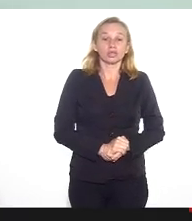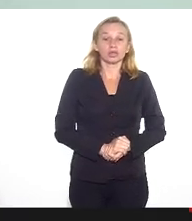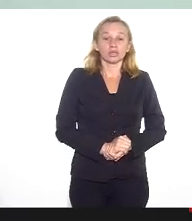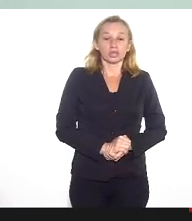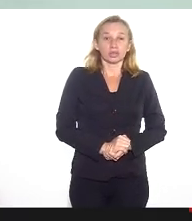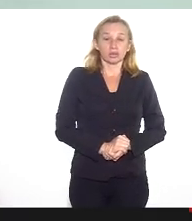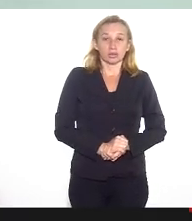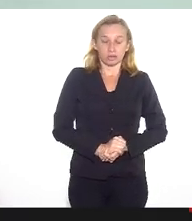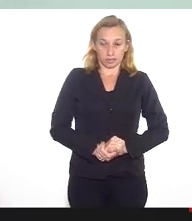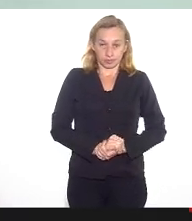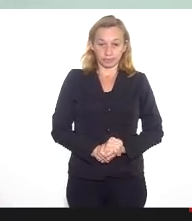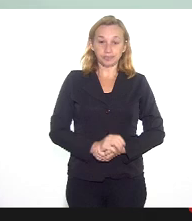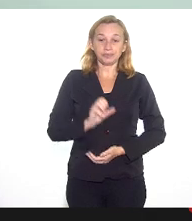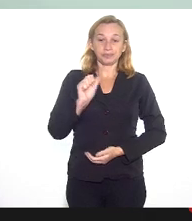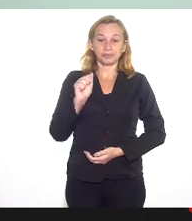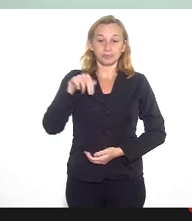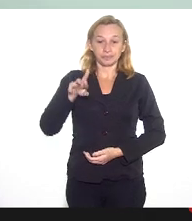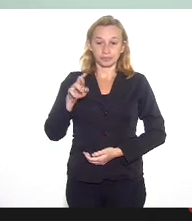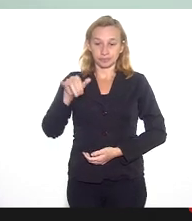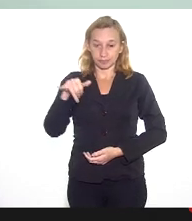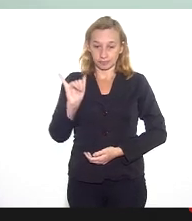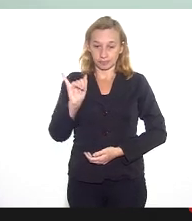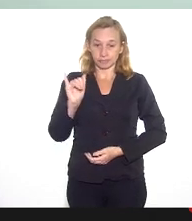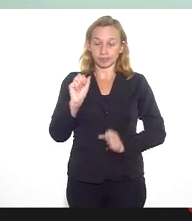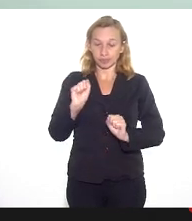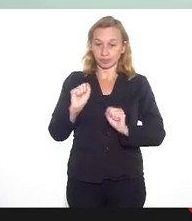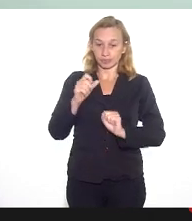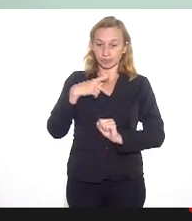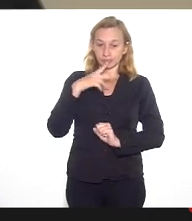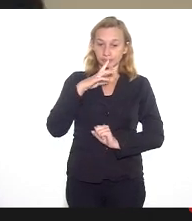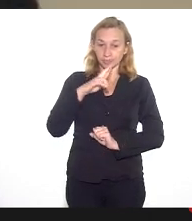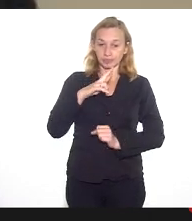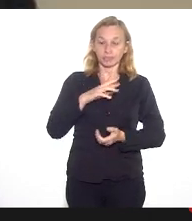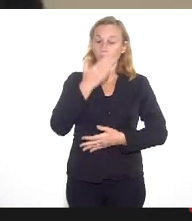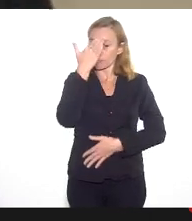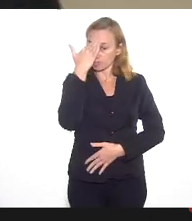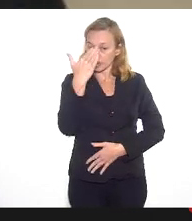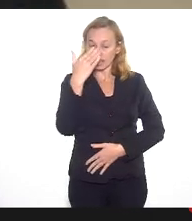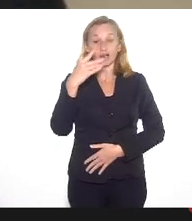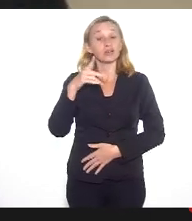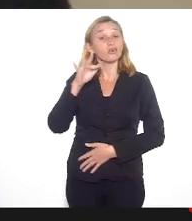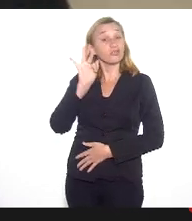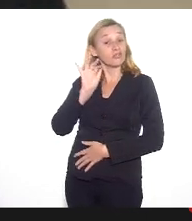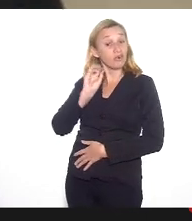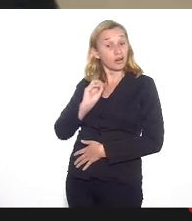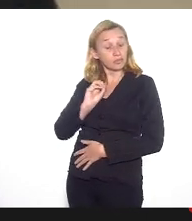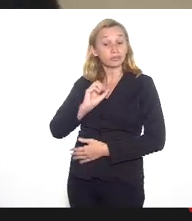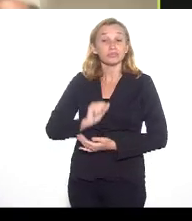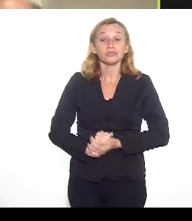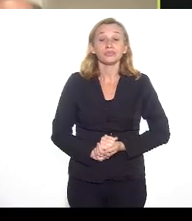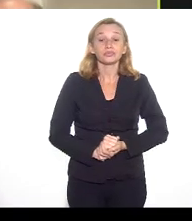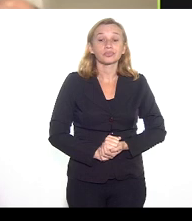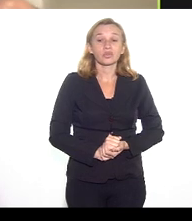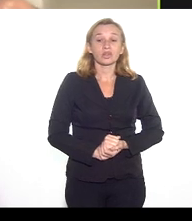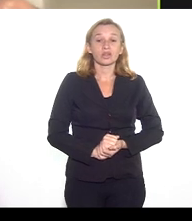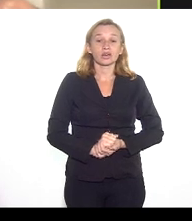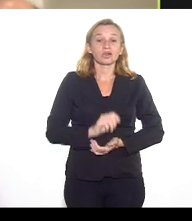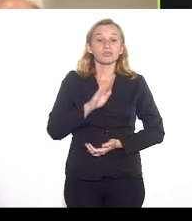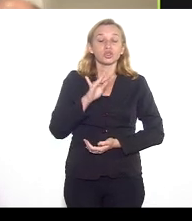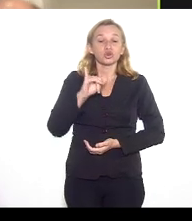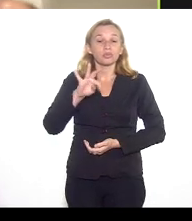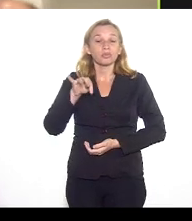pedir para o Andrés que pudesse endereçar essa questão, então. Sim, obrigado, Flávio. No caso de Bijupirá e